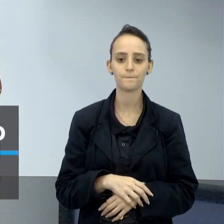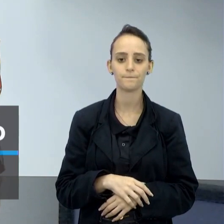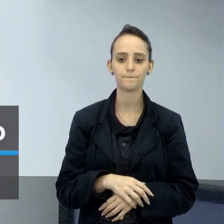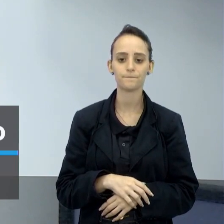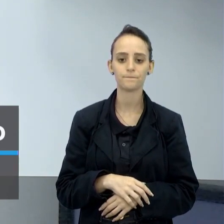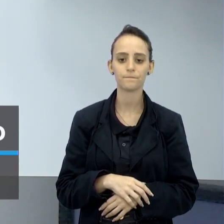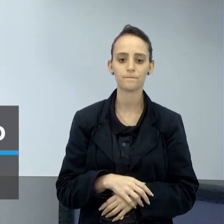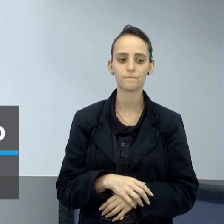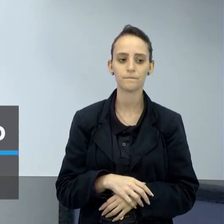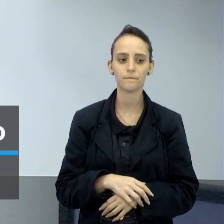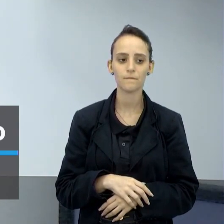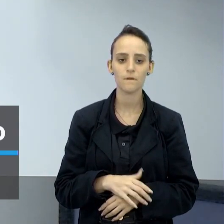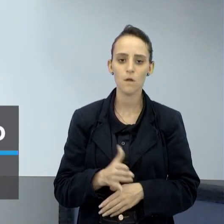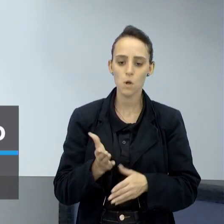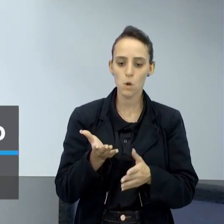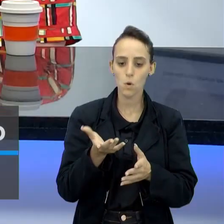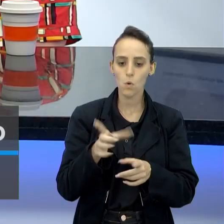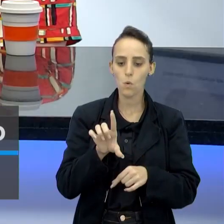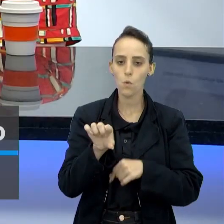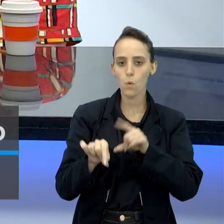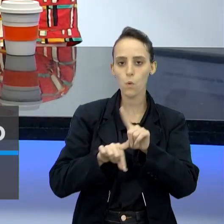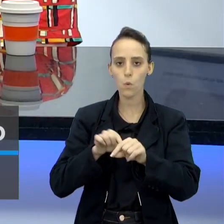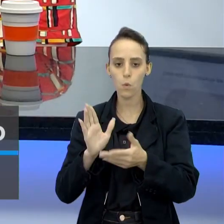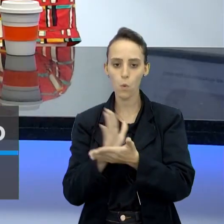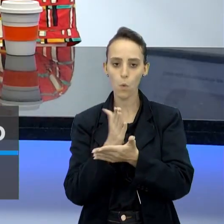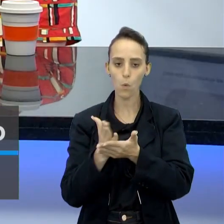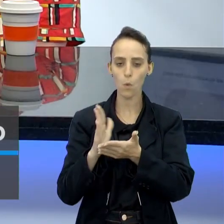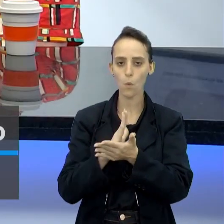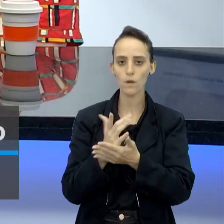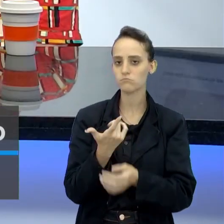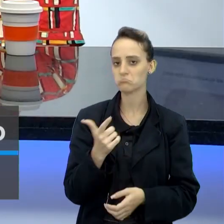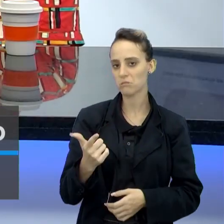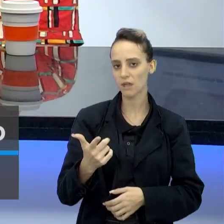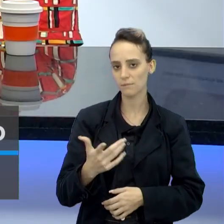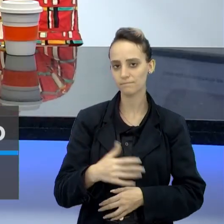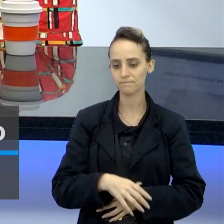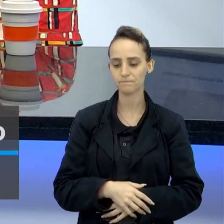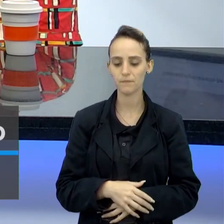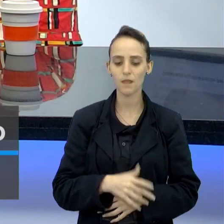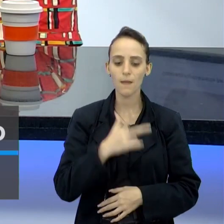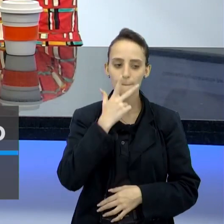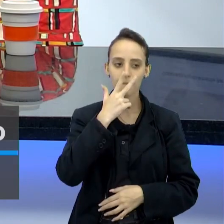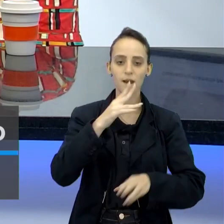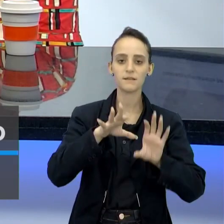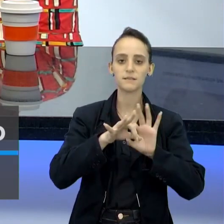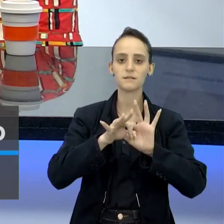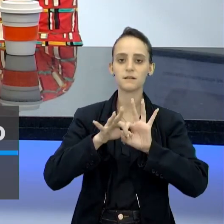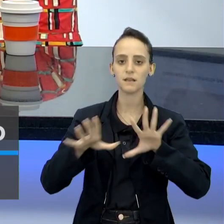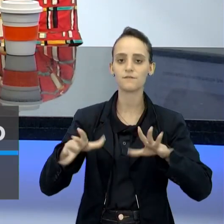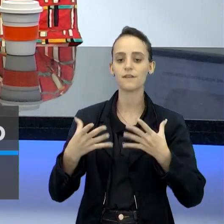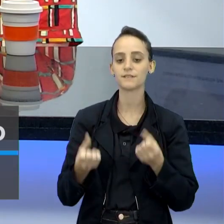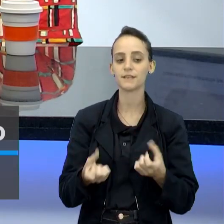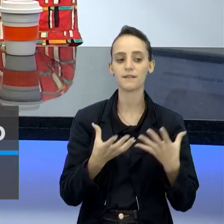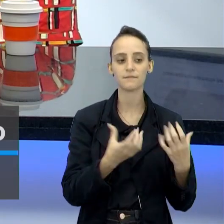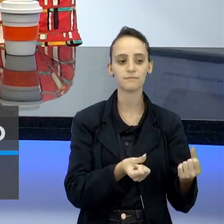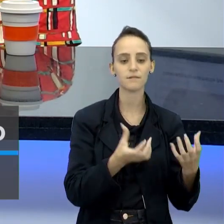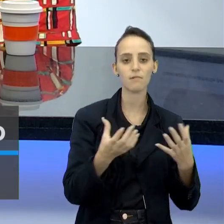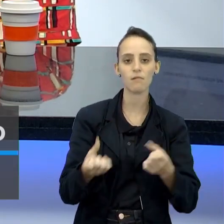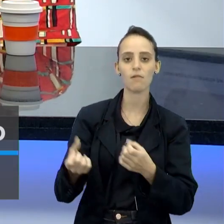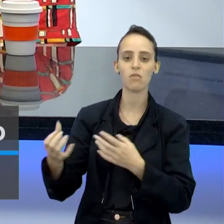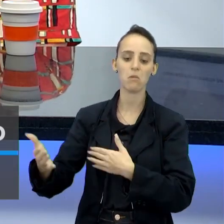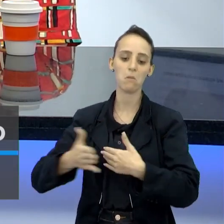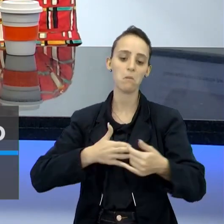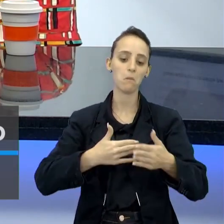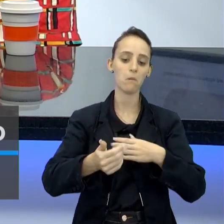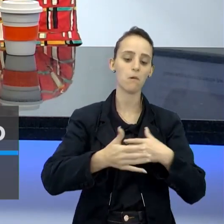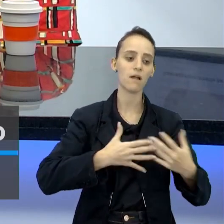dentro de um filtro, né? De uma única visão. Nós não nos fechamos em uma